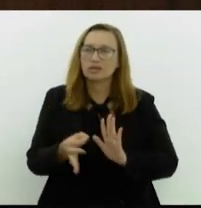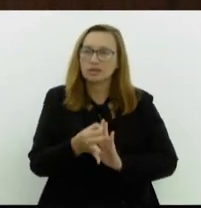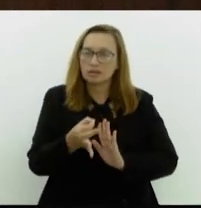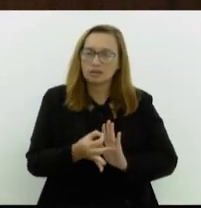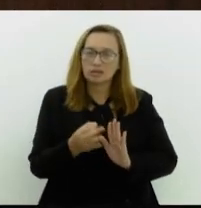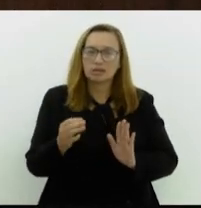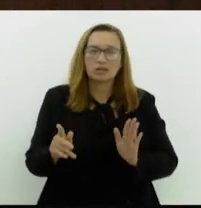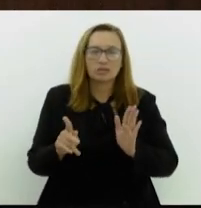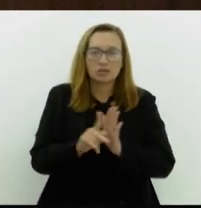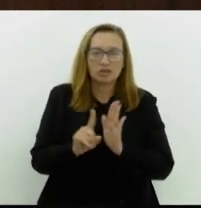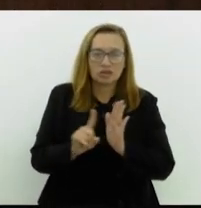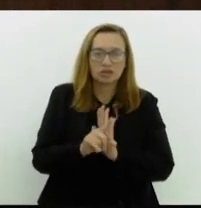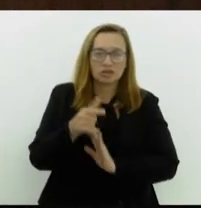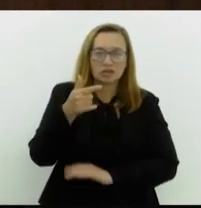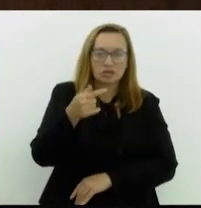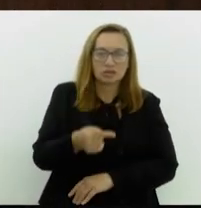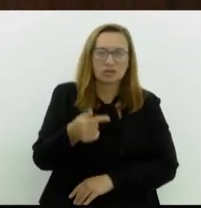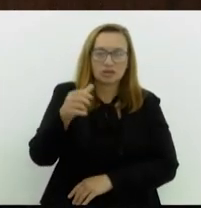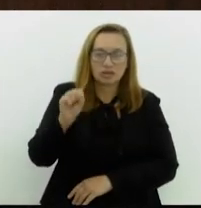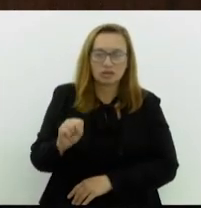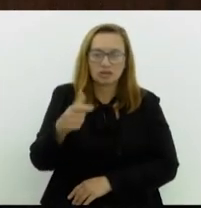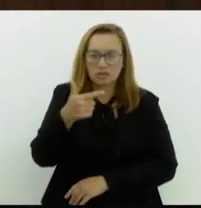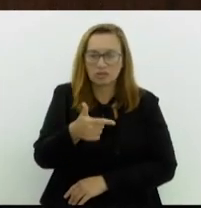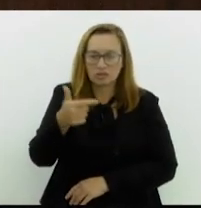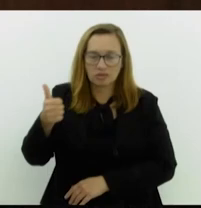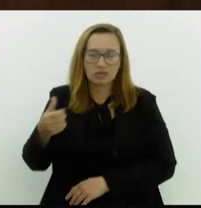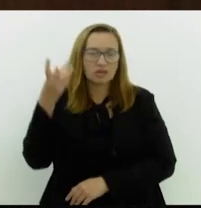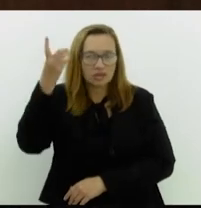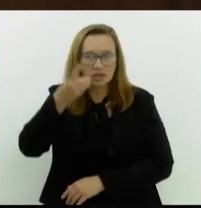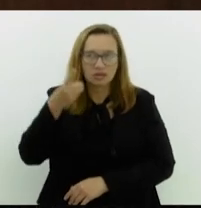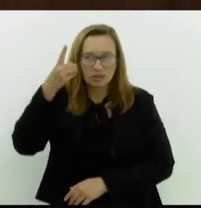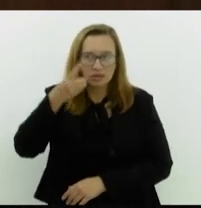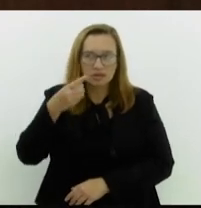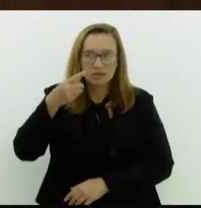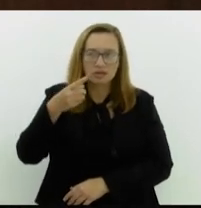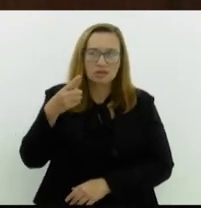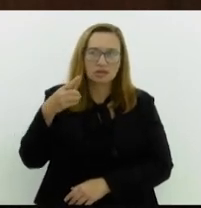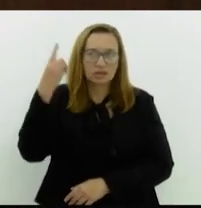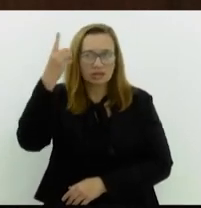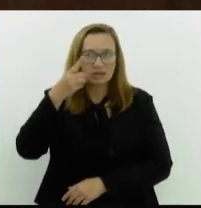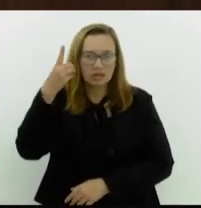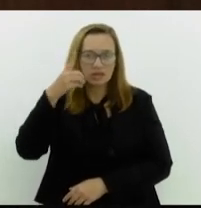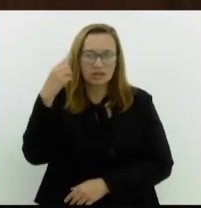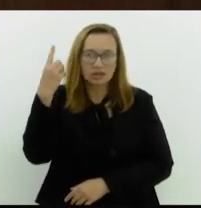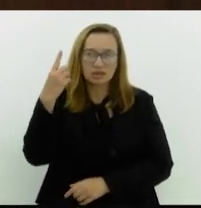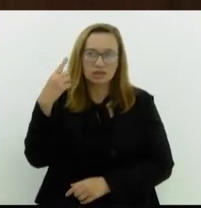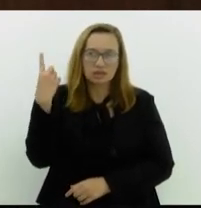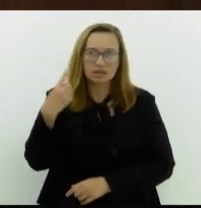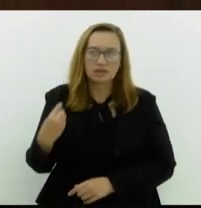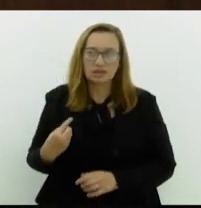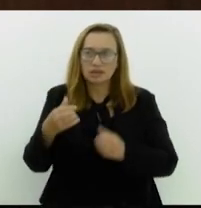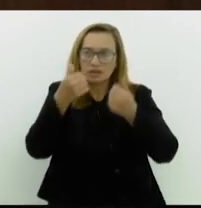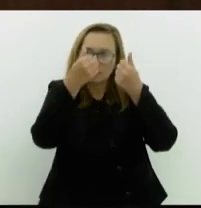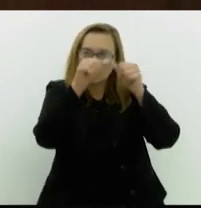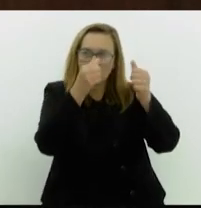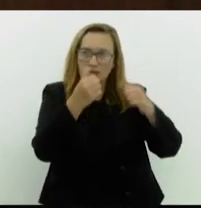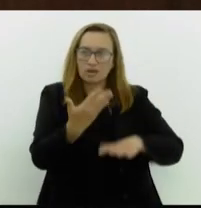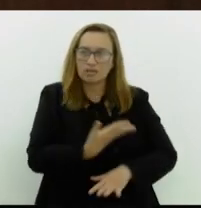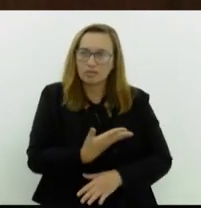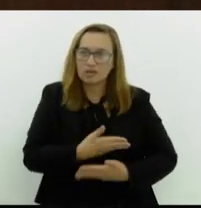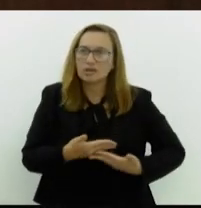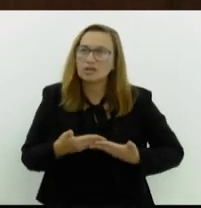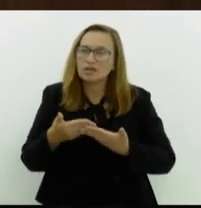de lei 872/2023, de autoria da deputada Dani Balbi, que cria o selo Amigo dos Entregadores para